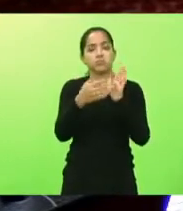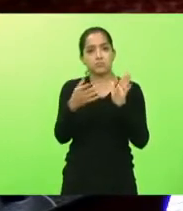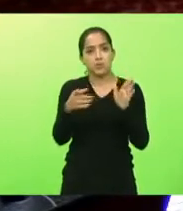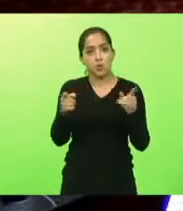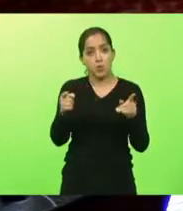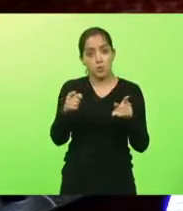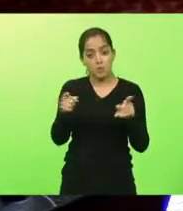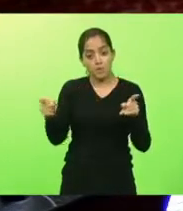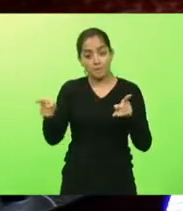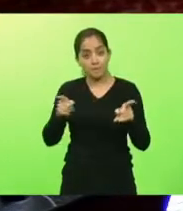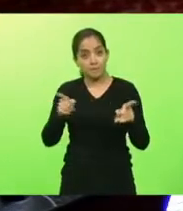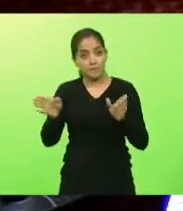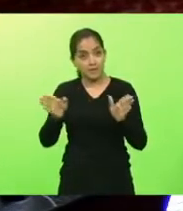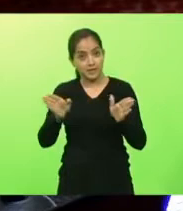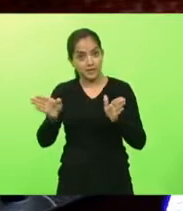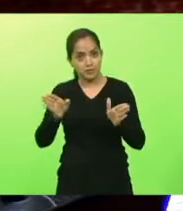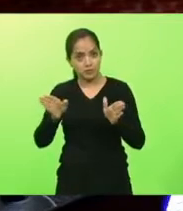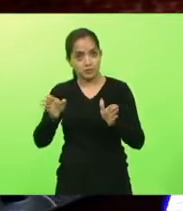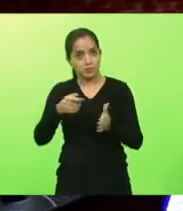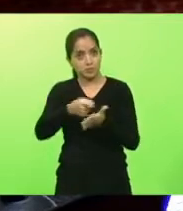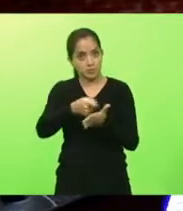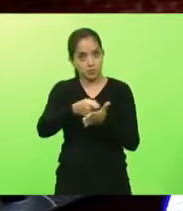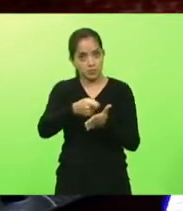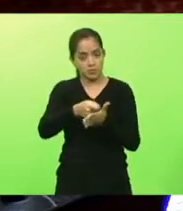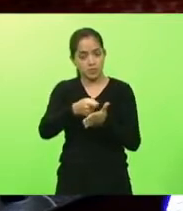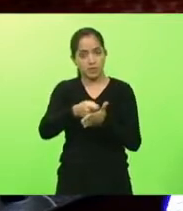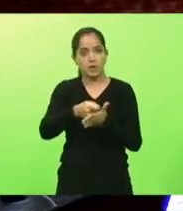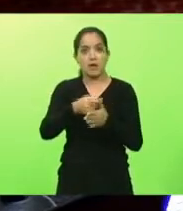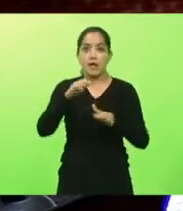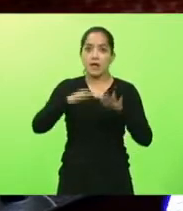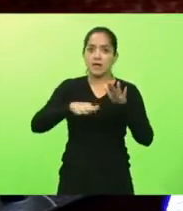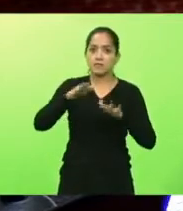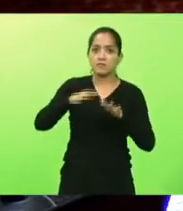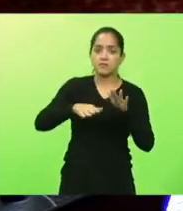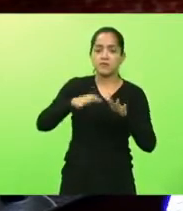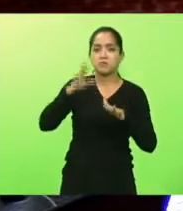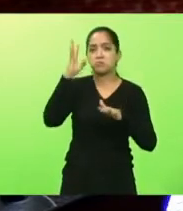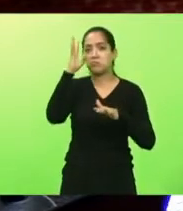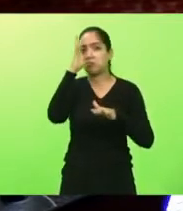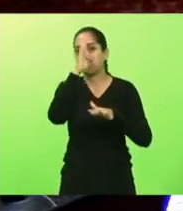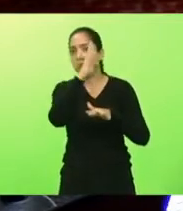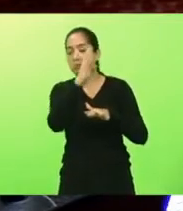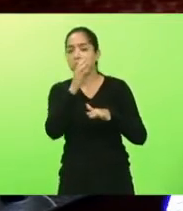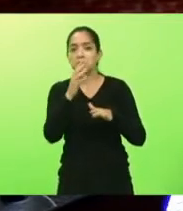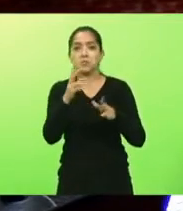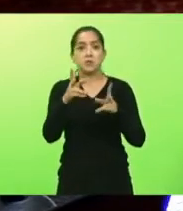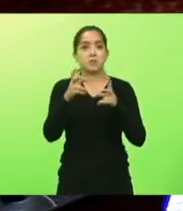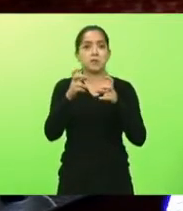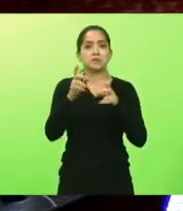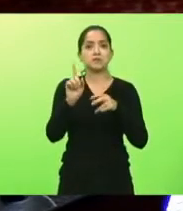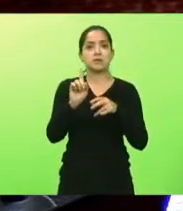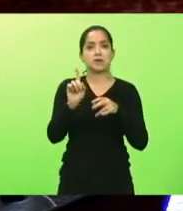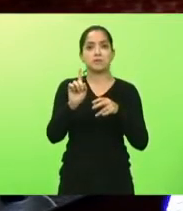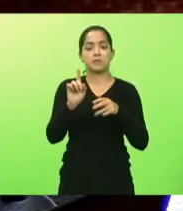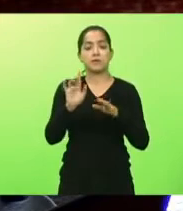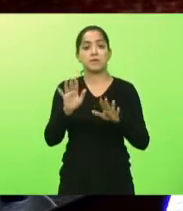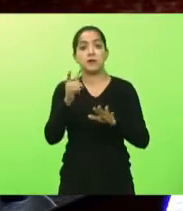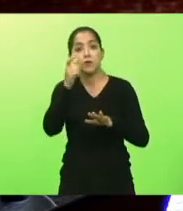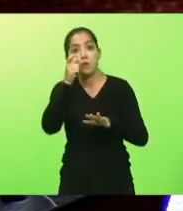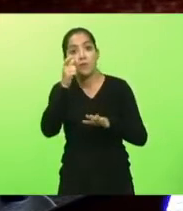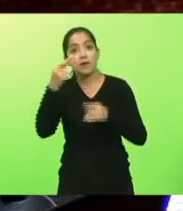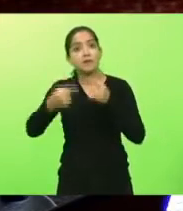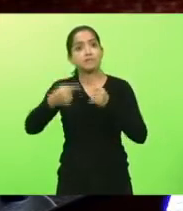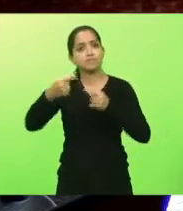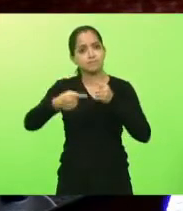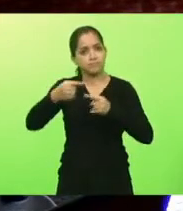Né? Mas tem coisas que passam ao largo, passam às vezes desapercebido pelo cidadão, mas a forma de acompanhar a política ela tem que